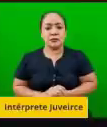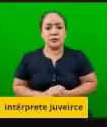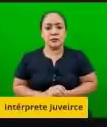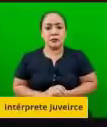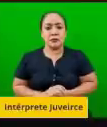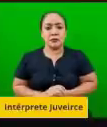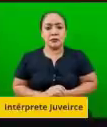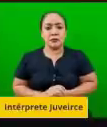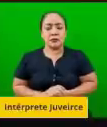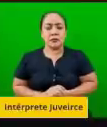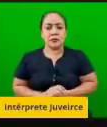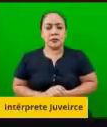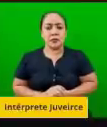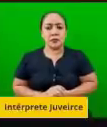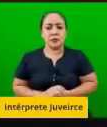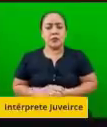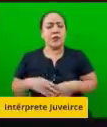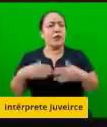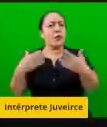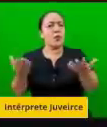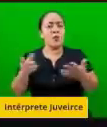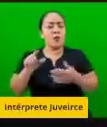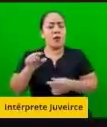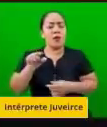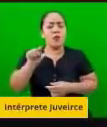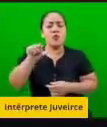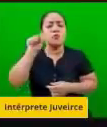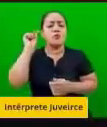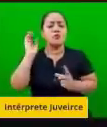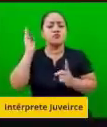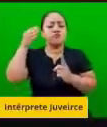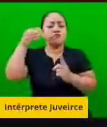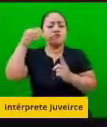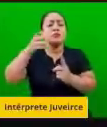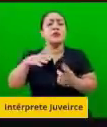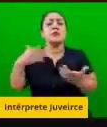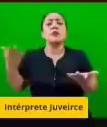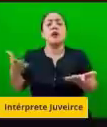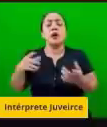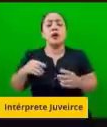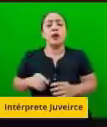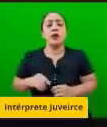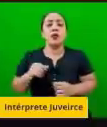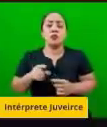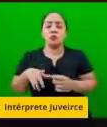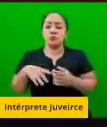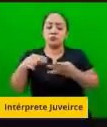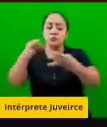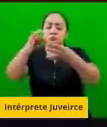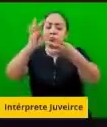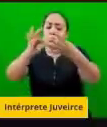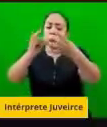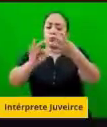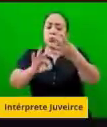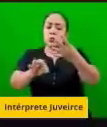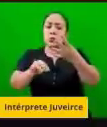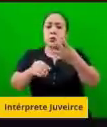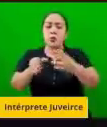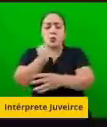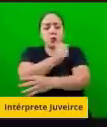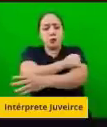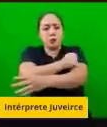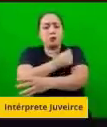Qual era o nosso objetivo lá atrás? De que o nosso aluno pudesse indicar, perceber nessa